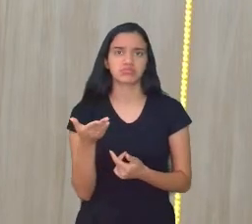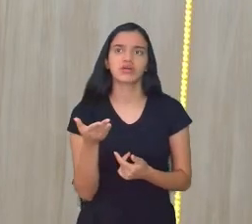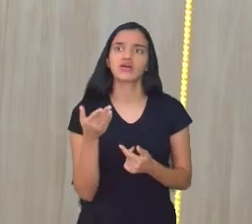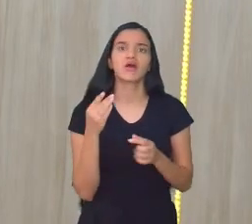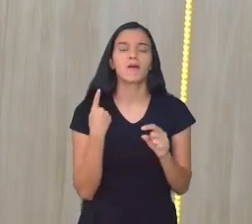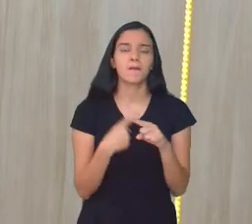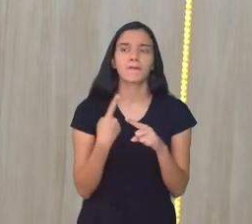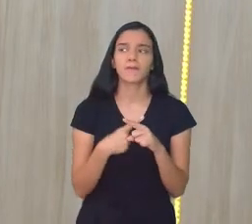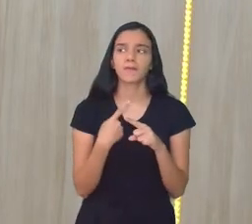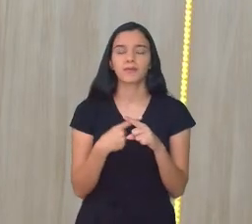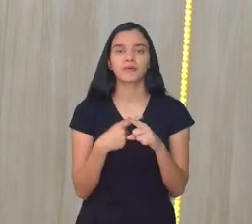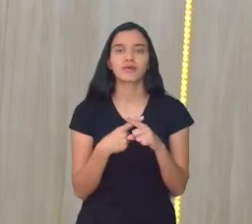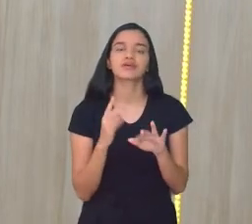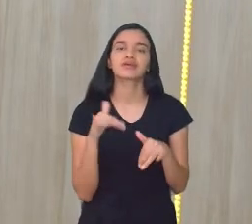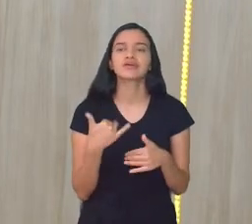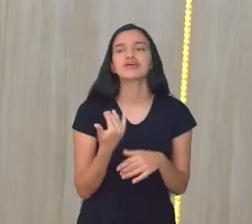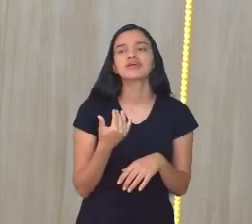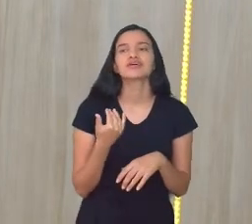as